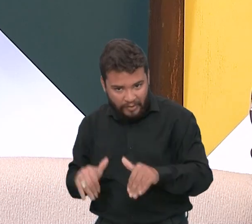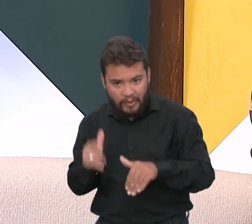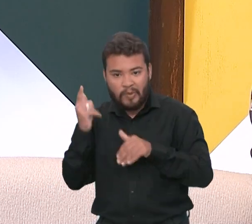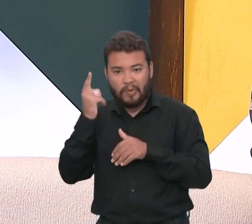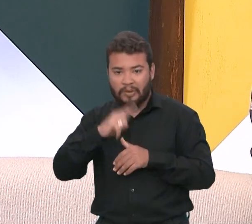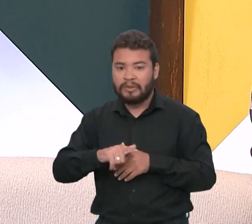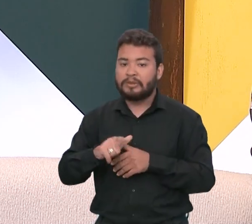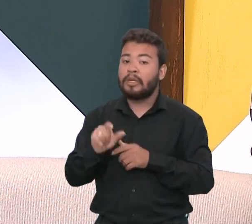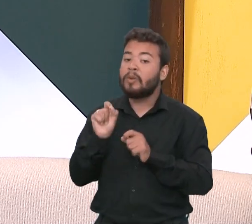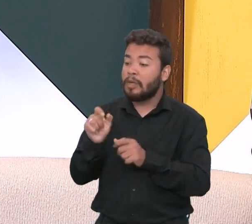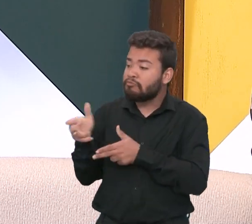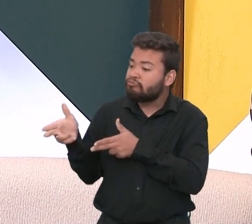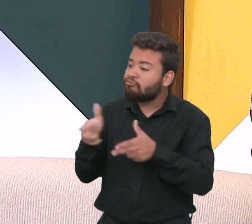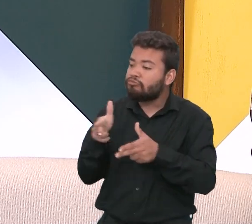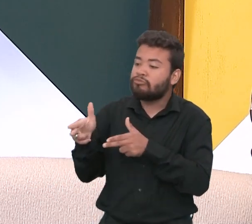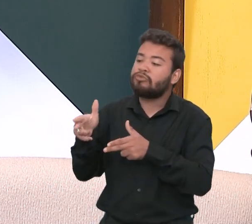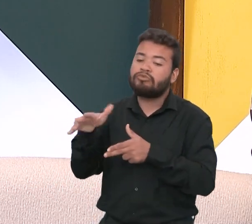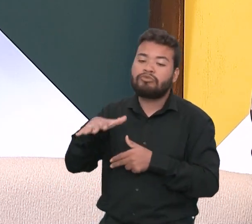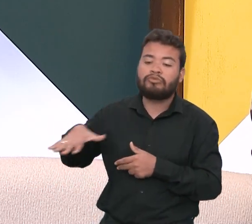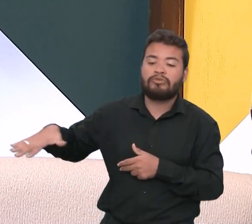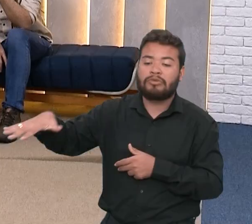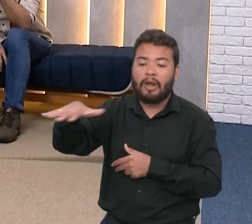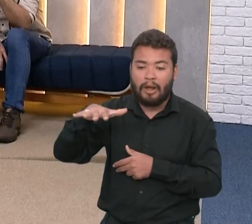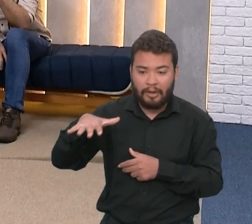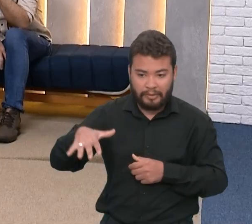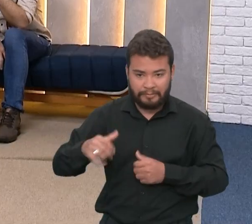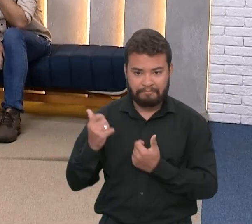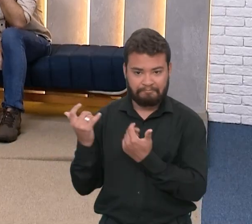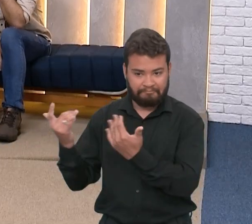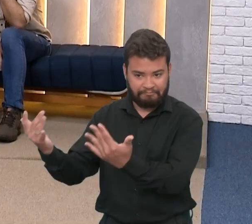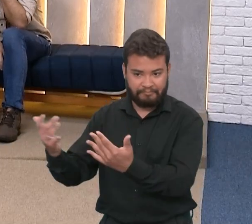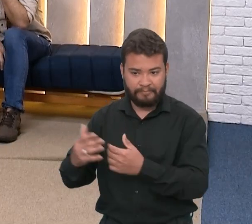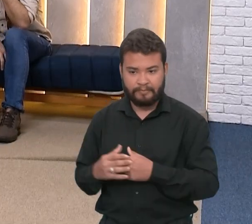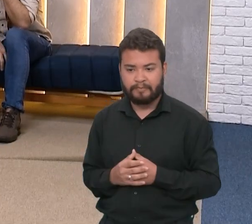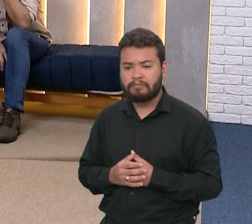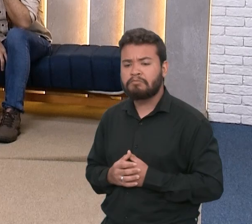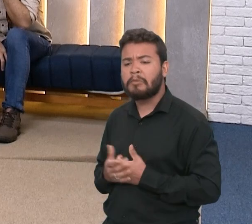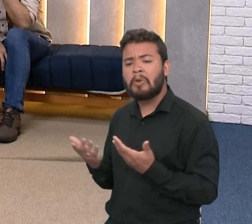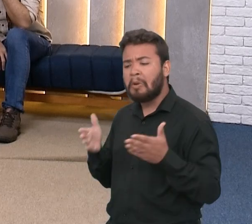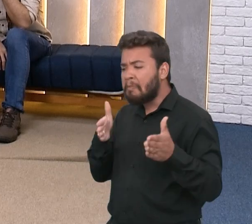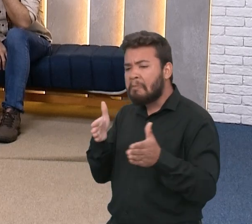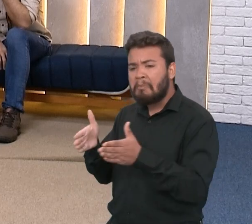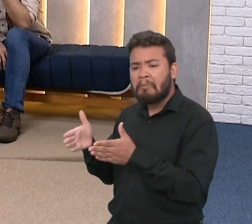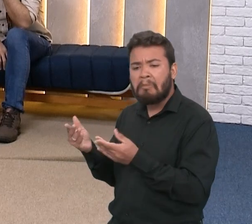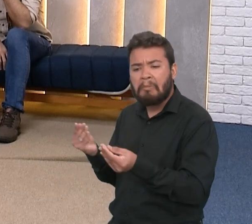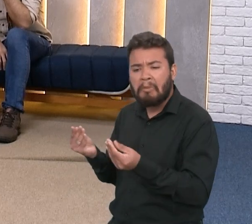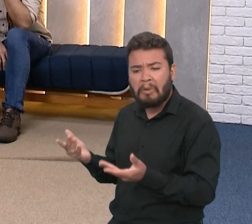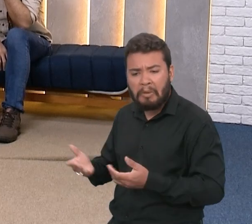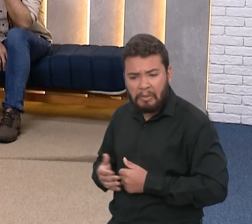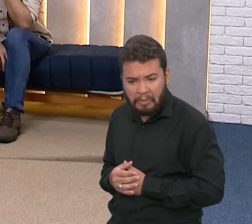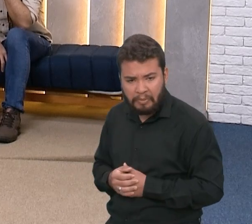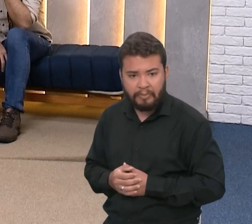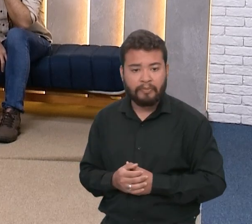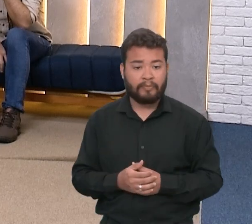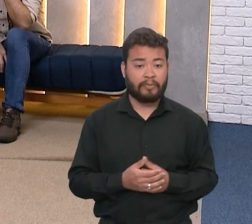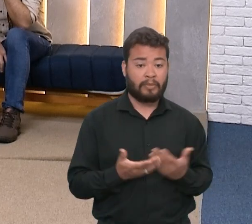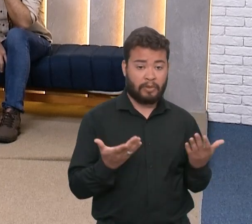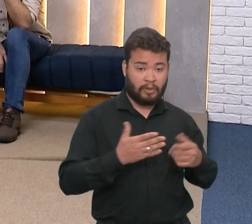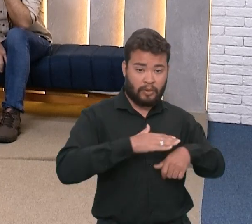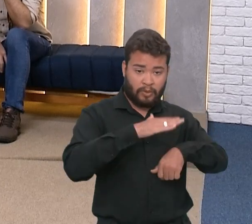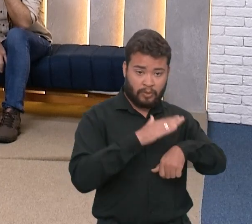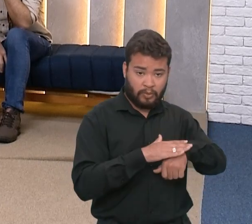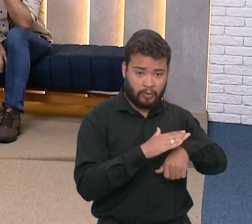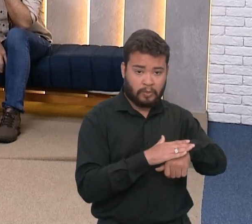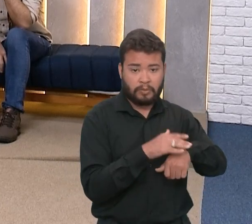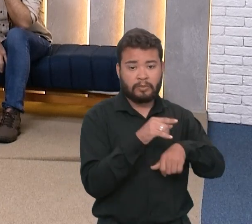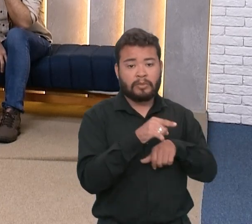de fato colocar ali na lavoura e na agricultura. Em que etapa que está agora? Agora a gente está na etapa de acessar a